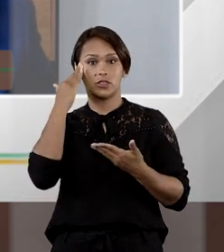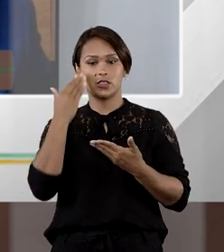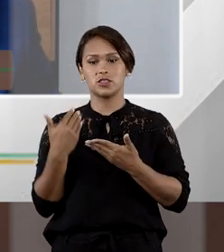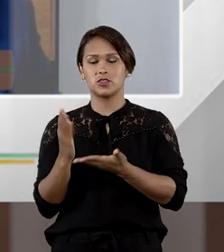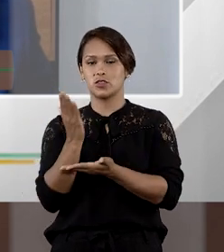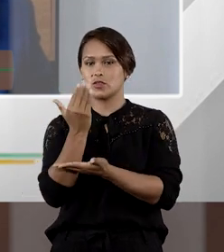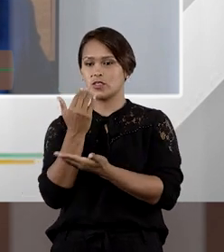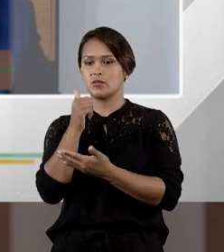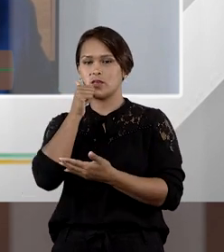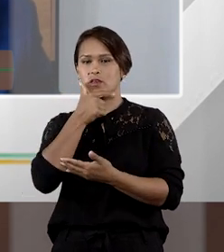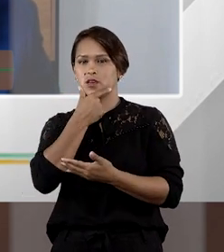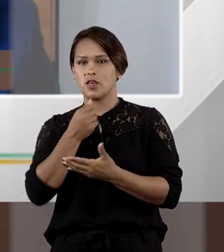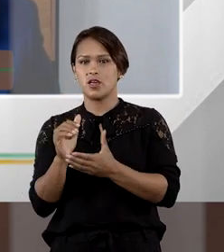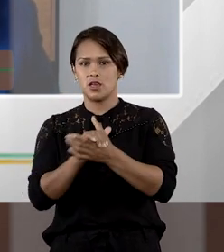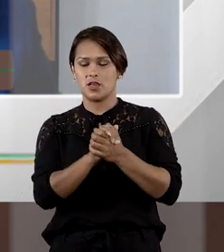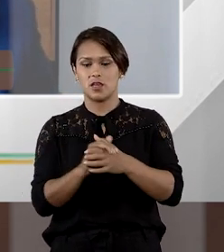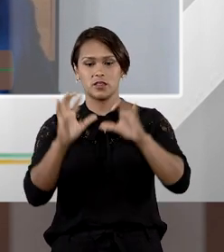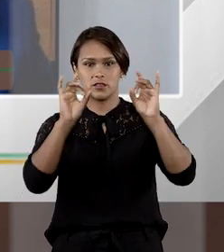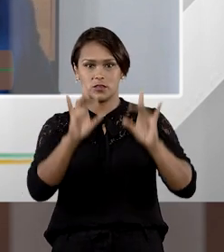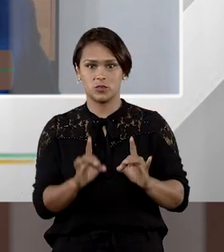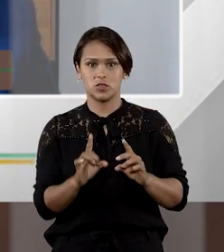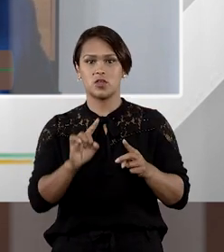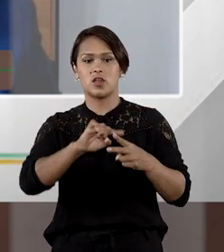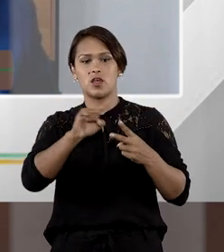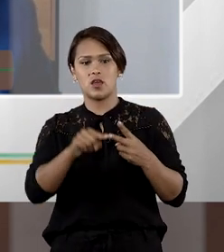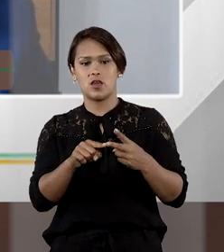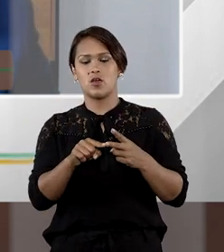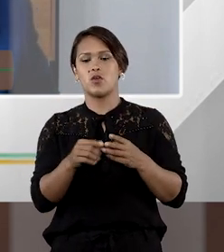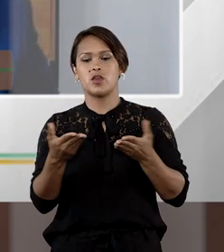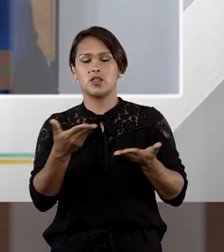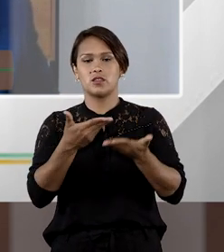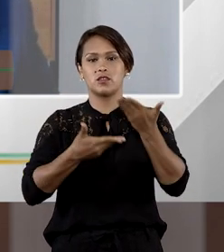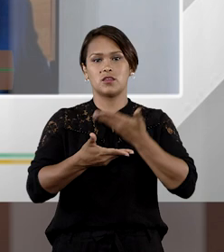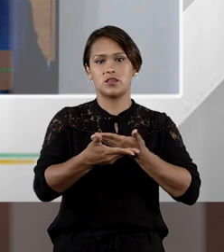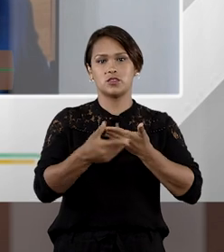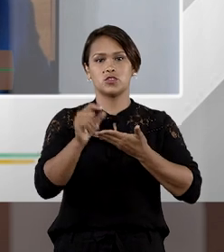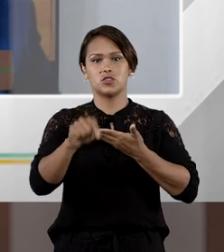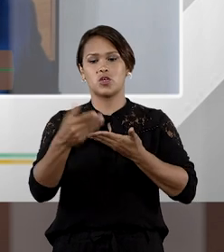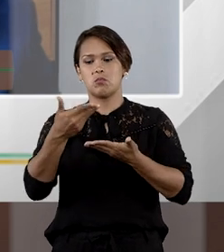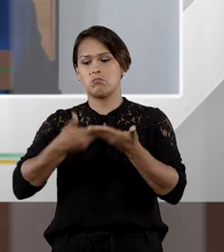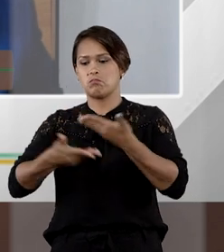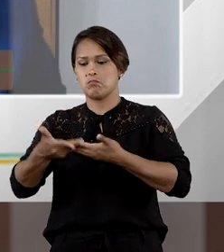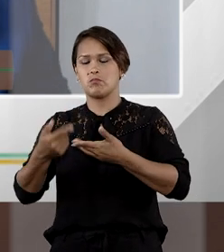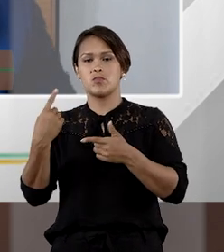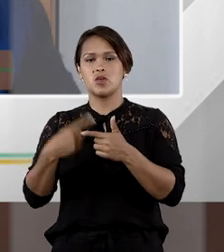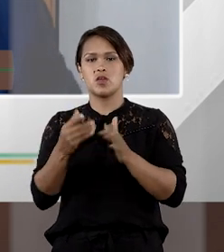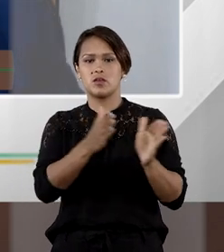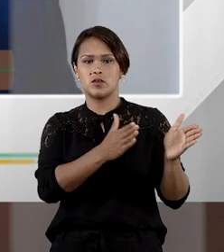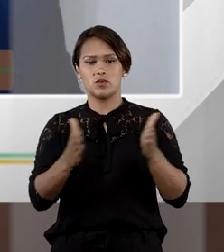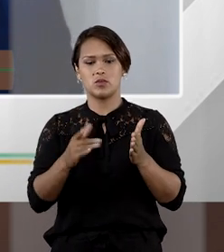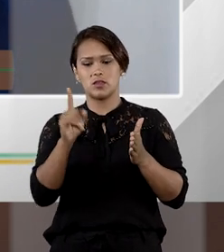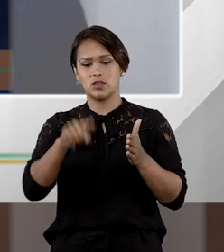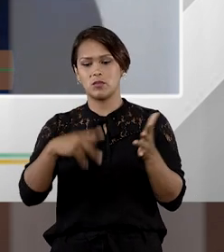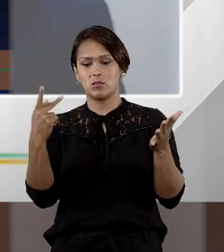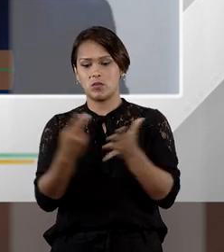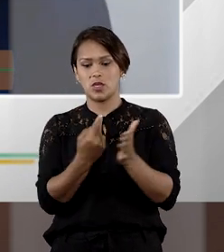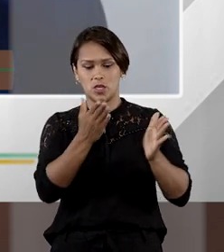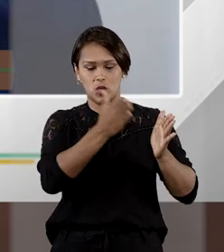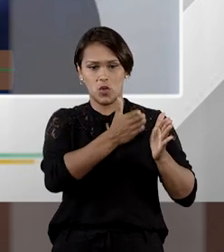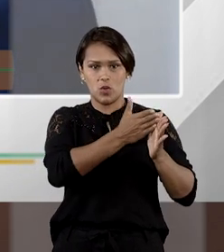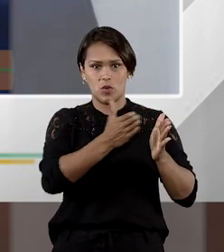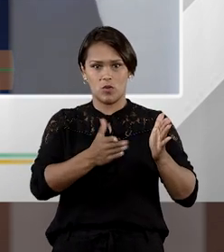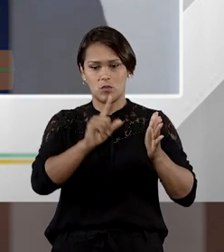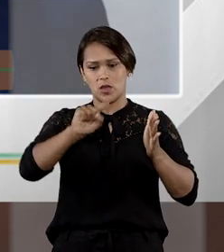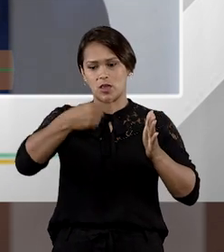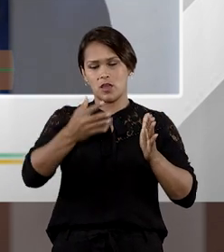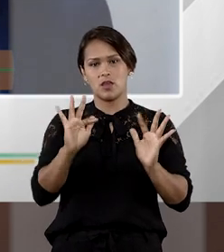que os alimentos entre cônjuges têm caráter excepcional e transitório. até um tempo para que,